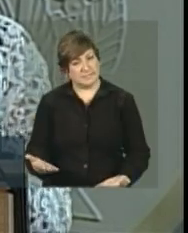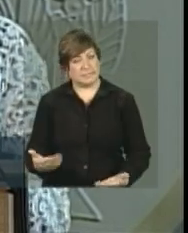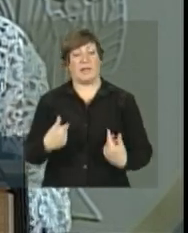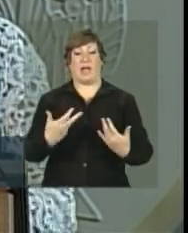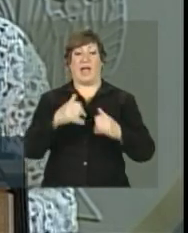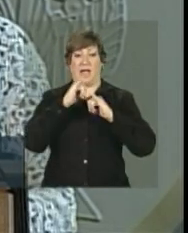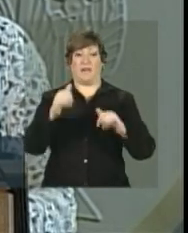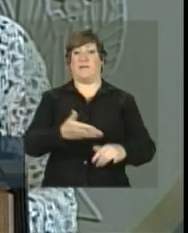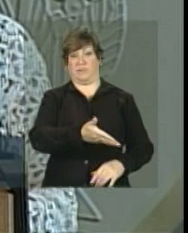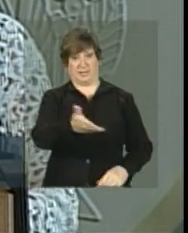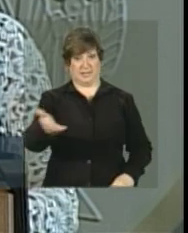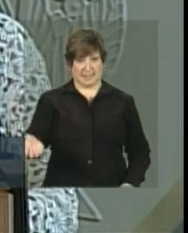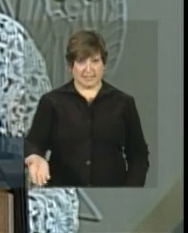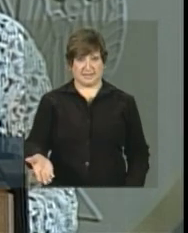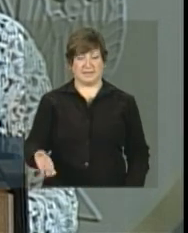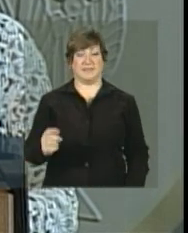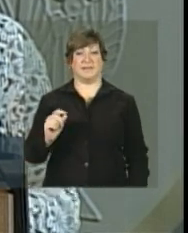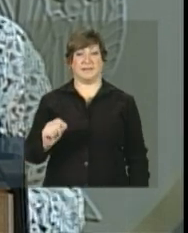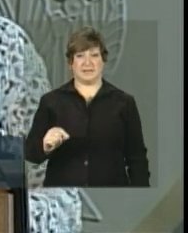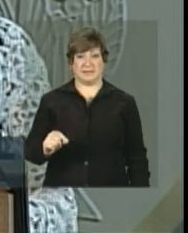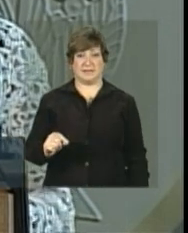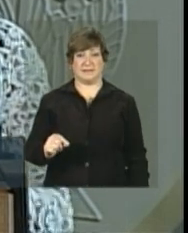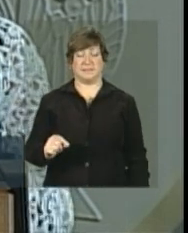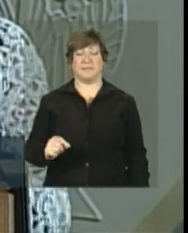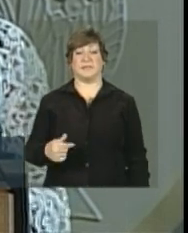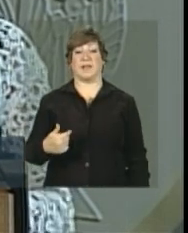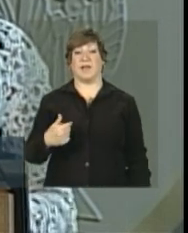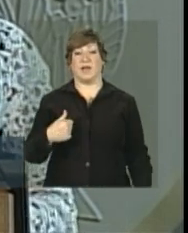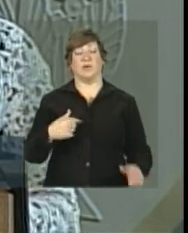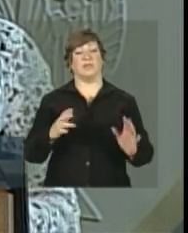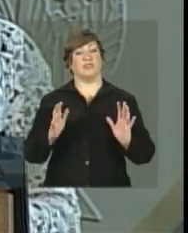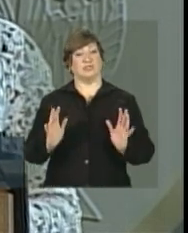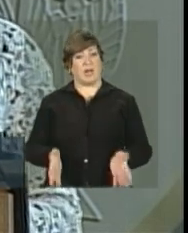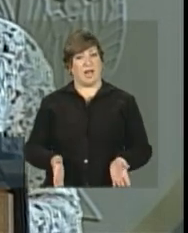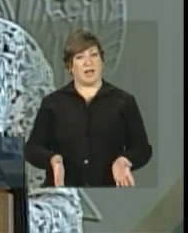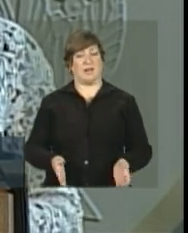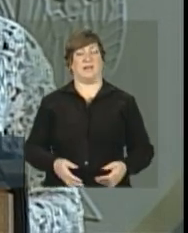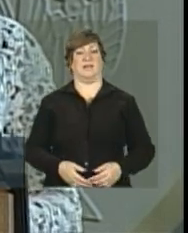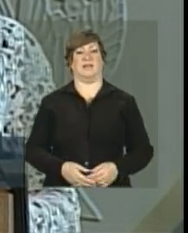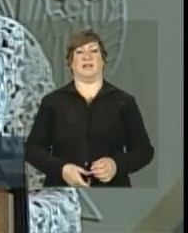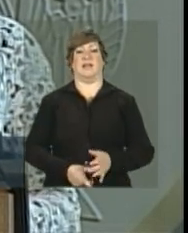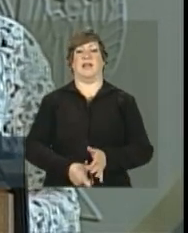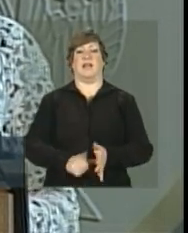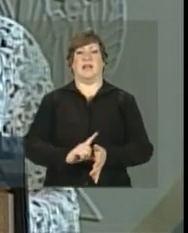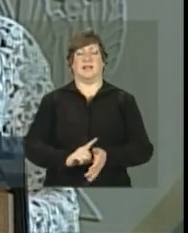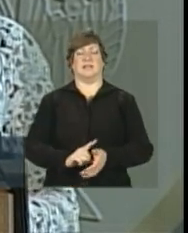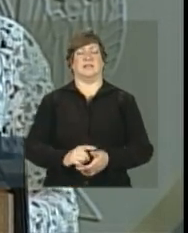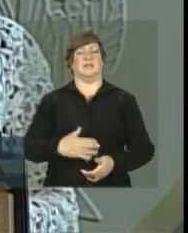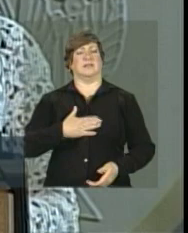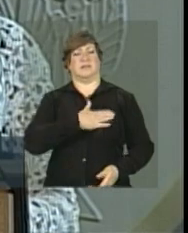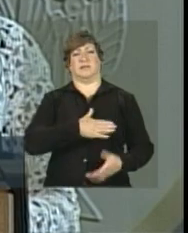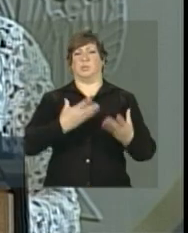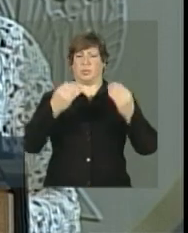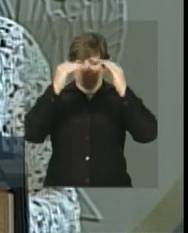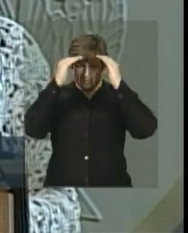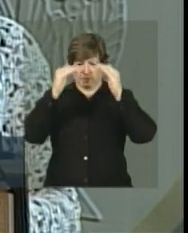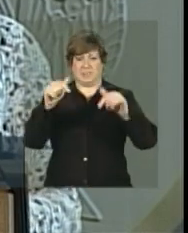dizer a vocês que eu já honrava a cidade de São